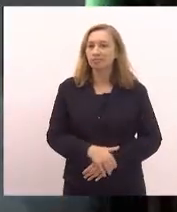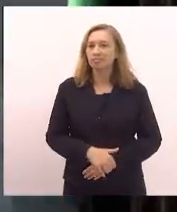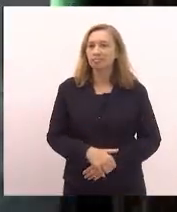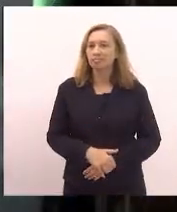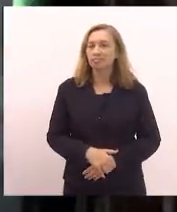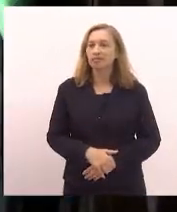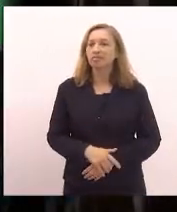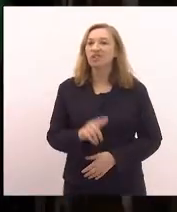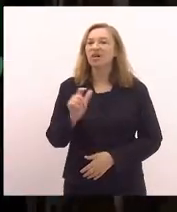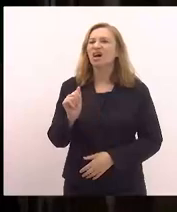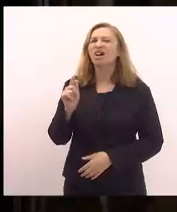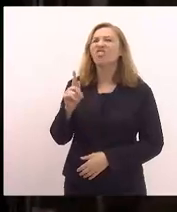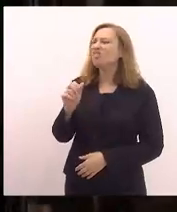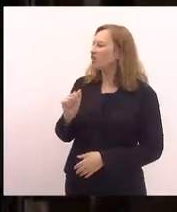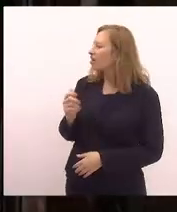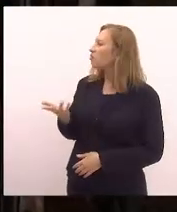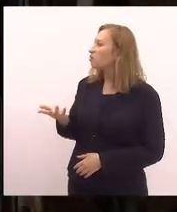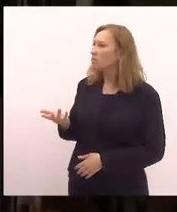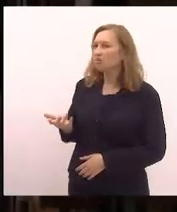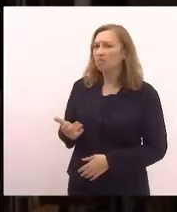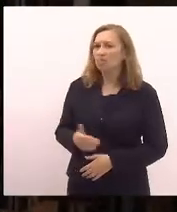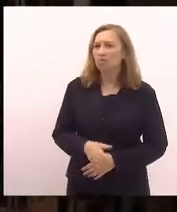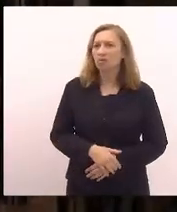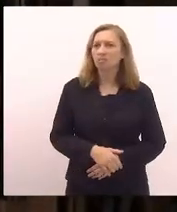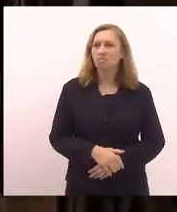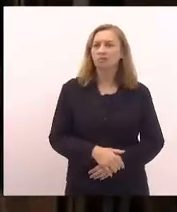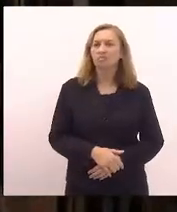Cadê a Ângela?